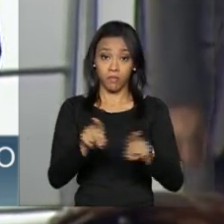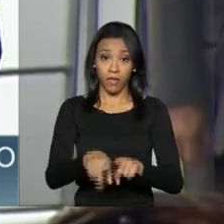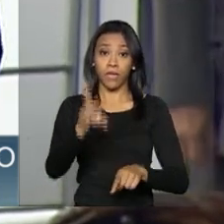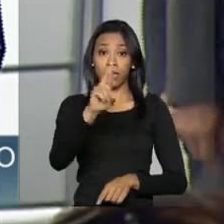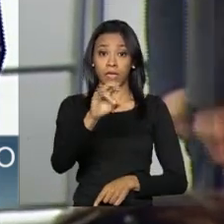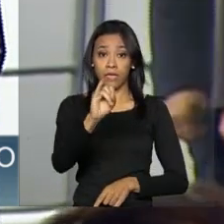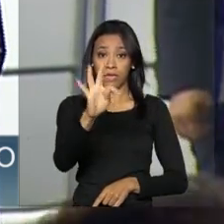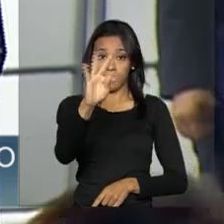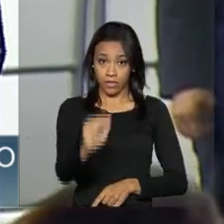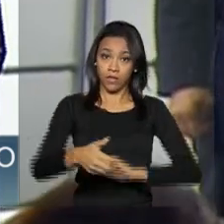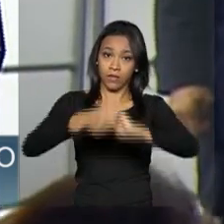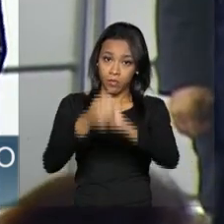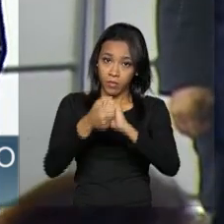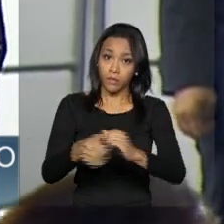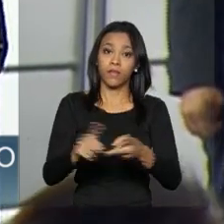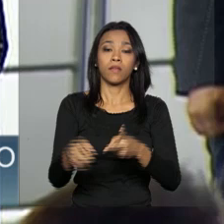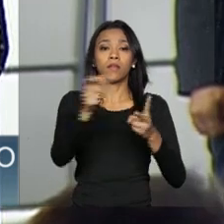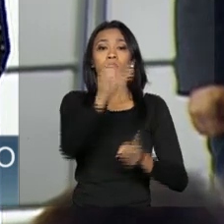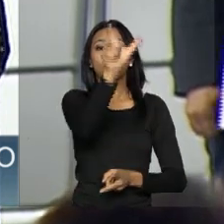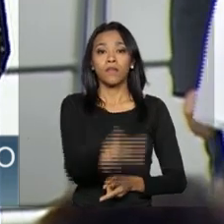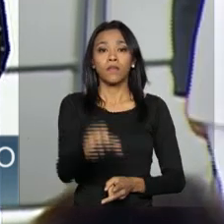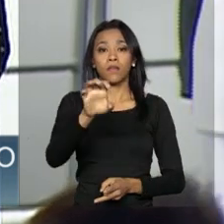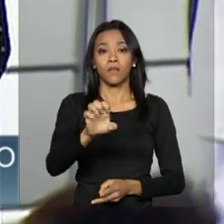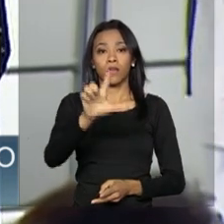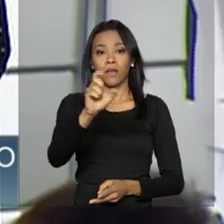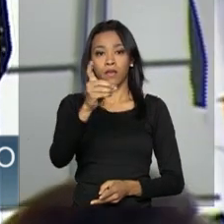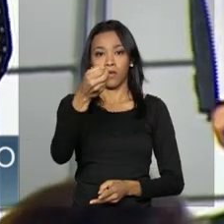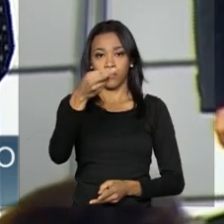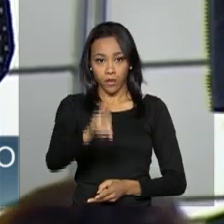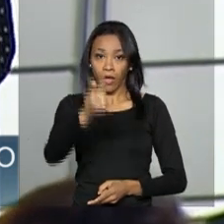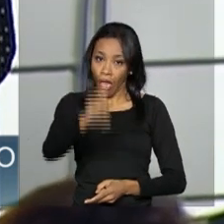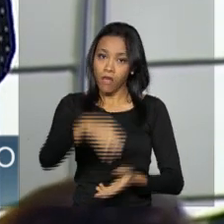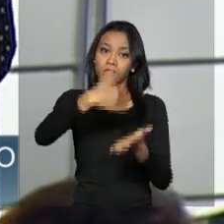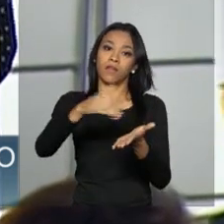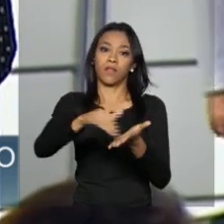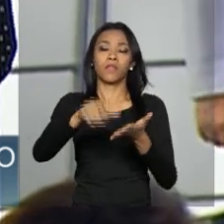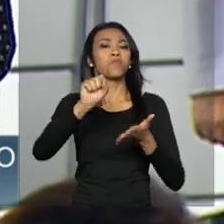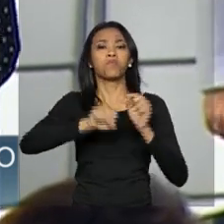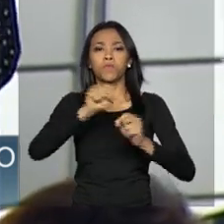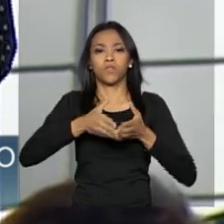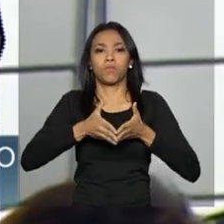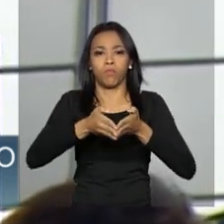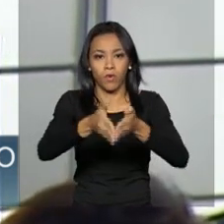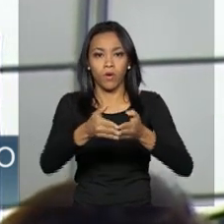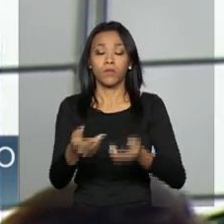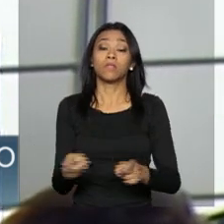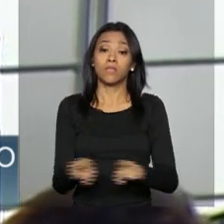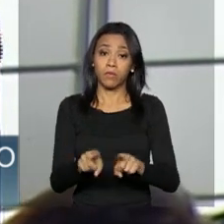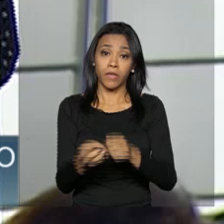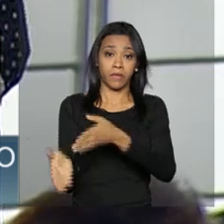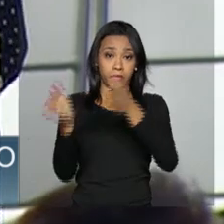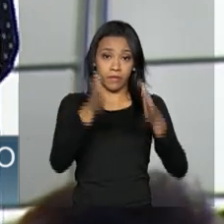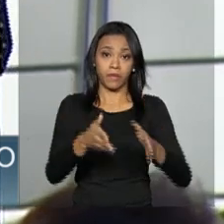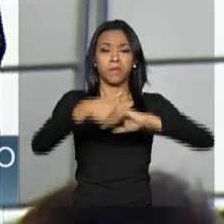Rebelo, cumprimentar o Helder Barbalho da Secretaria de Portos, da Presidência da República, dirigir um